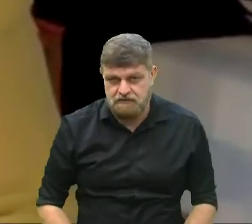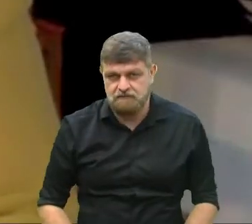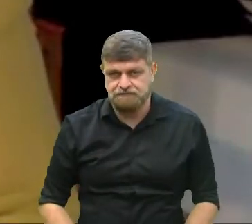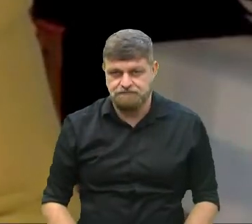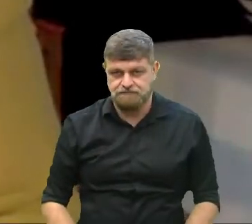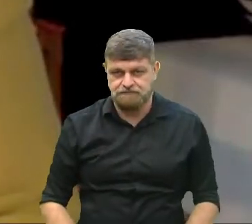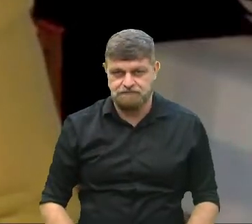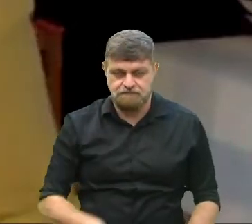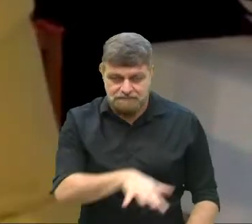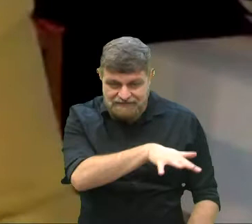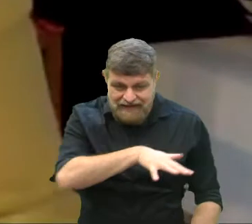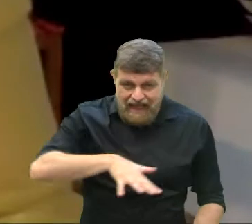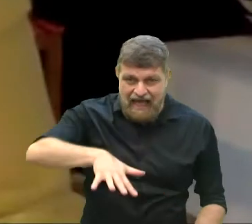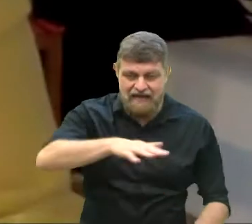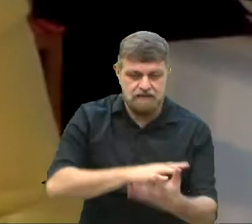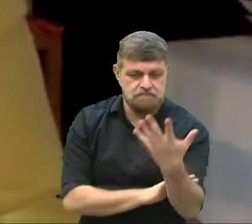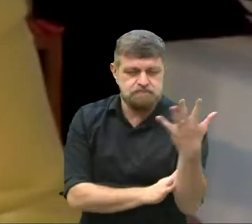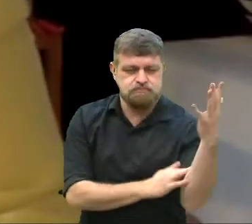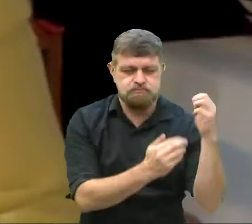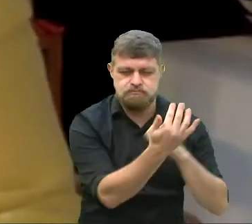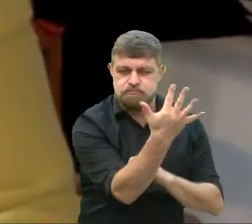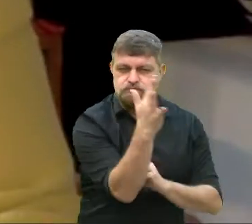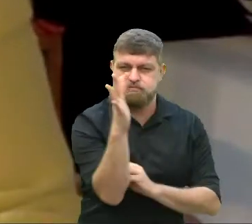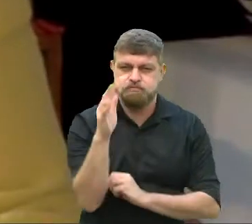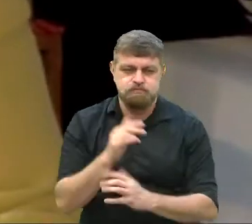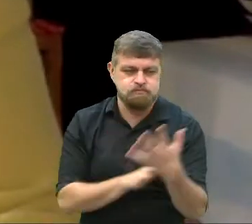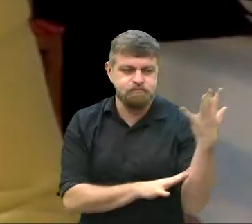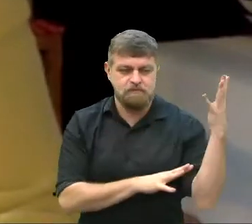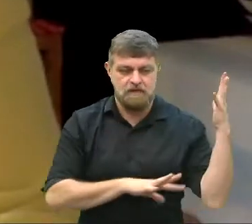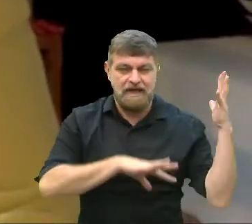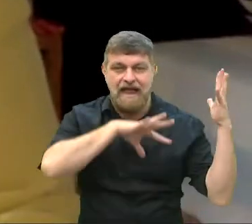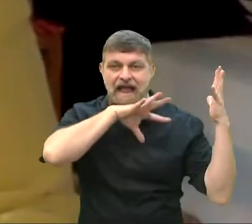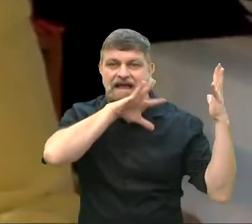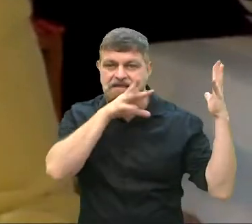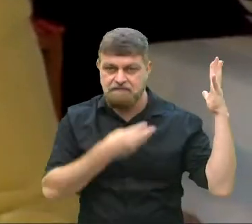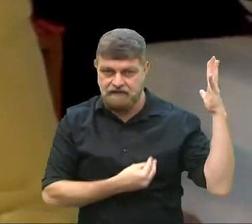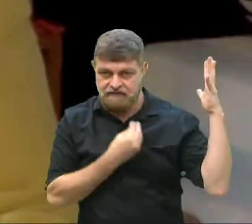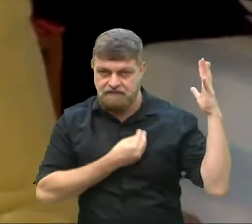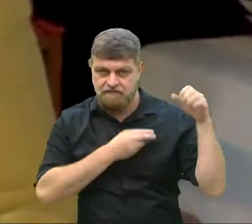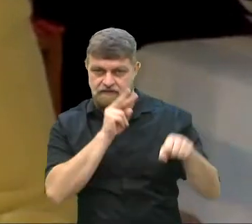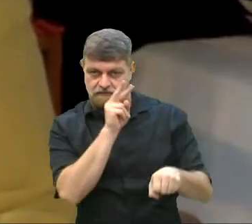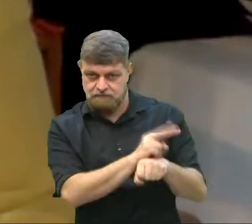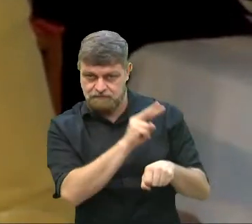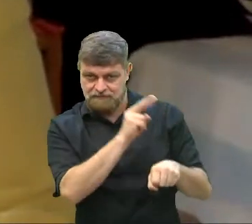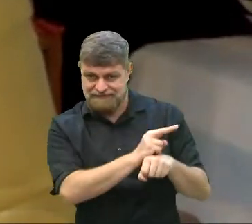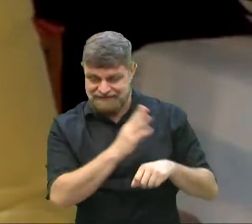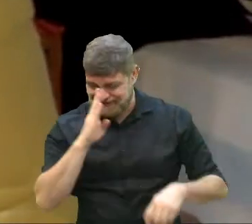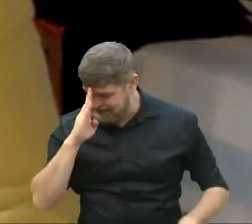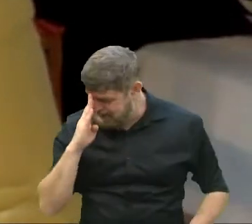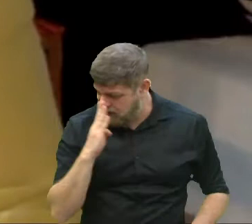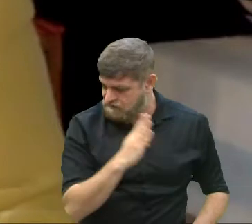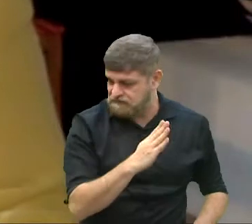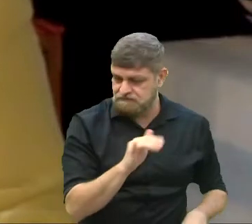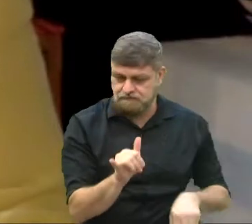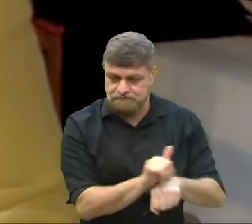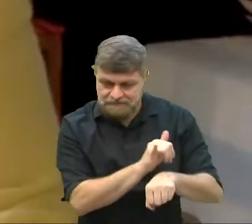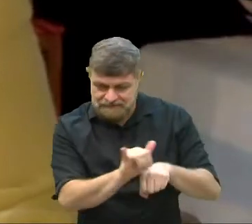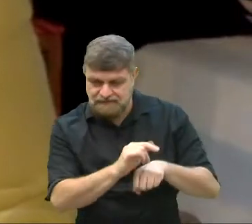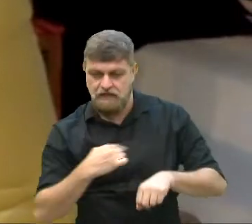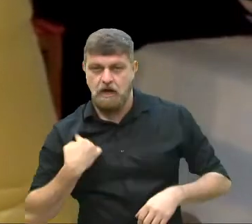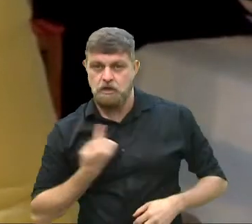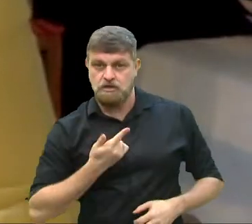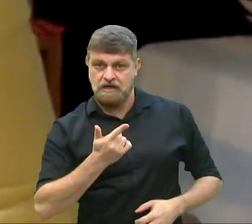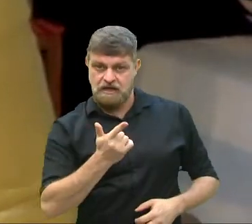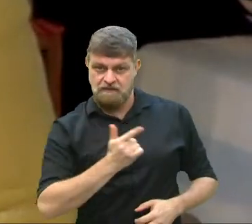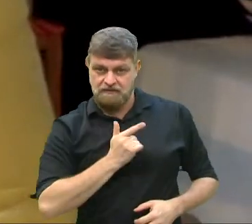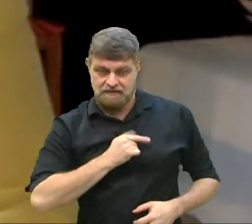proteção de territórios que abrigam biodiversidade é o principal instrumento que nós temos